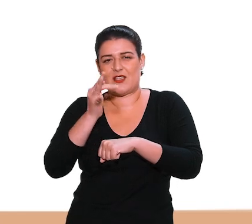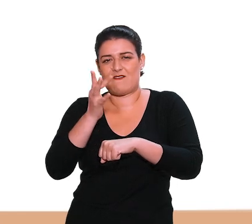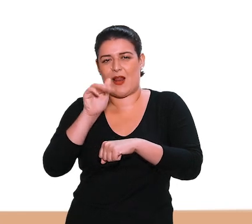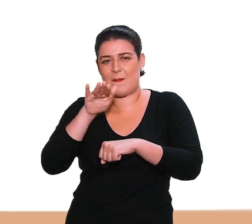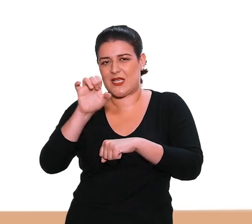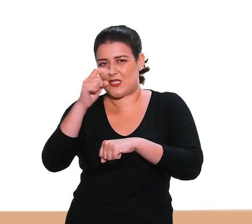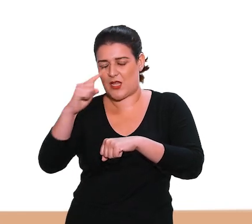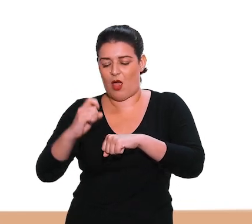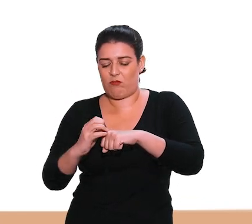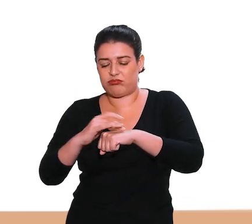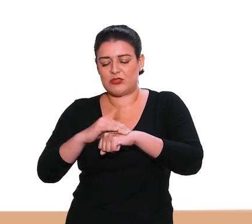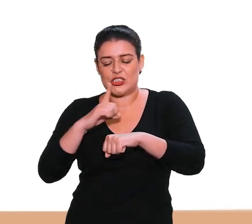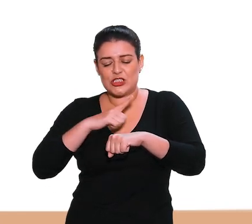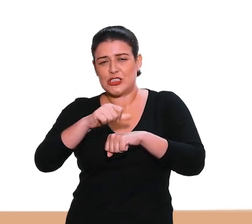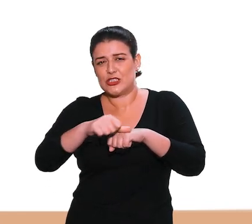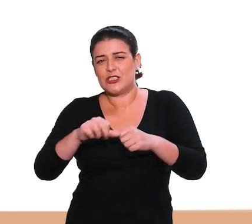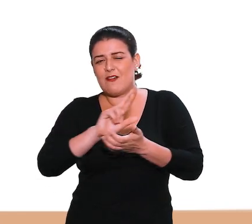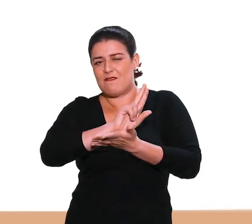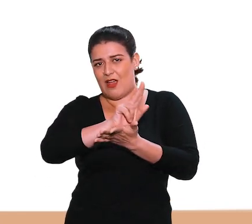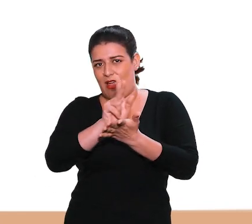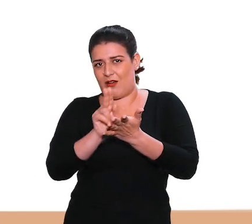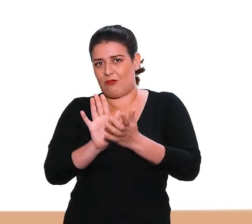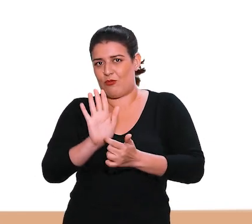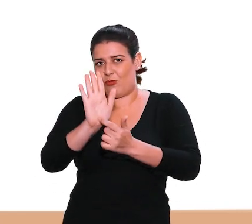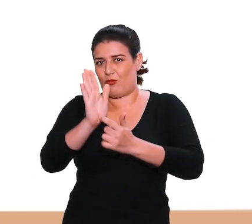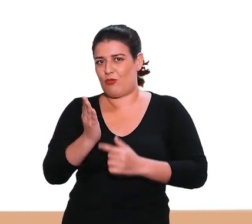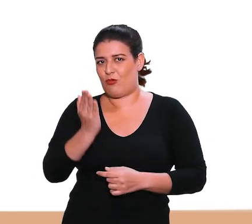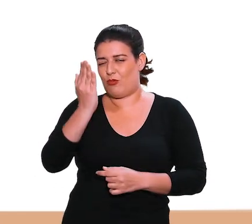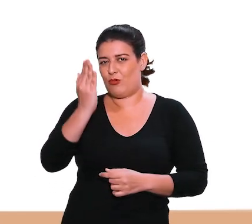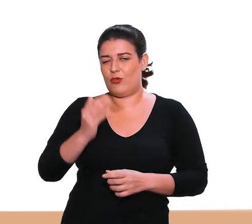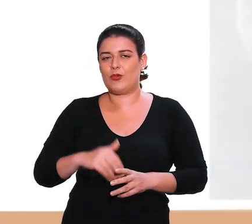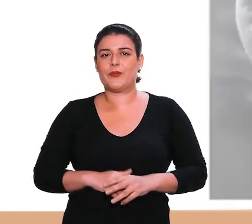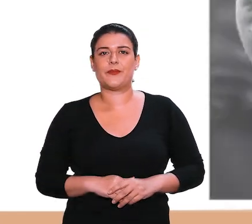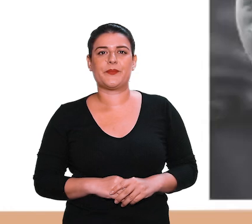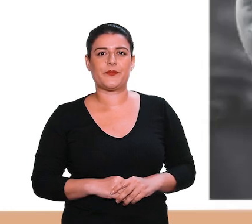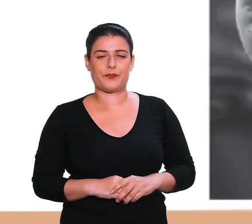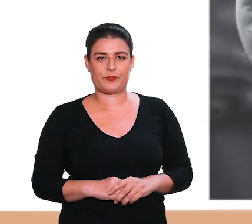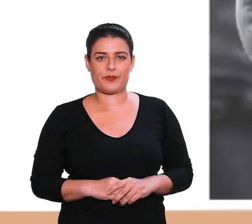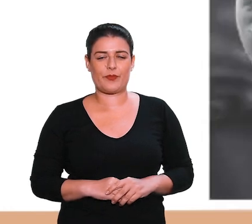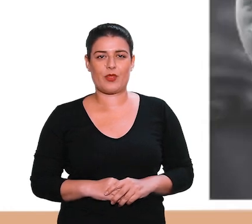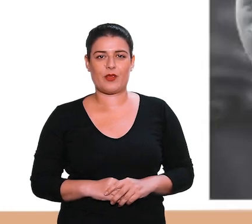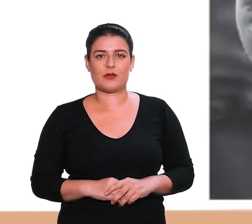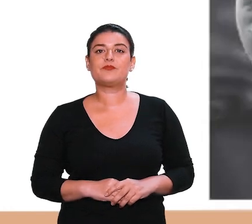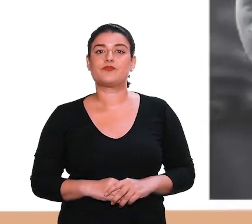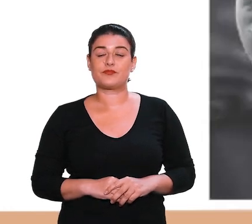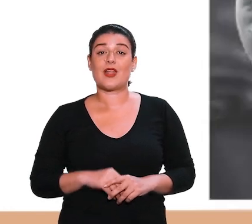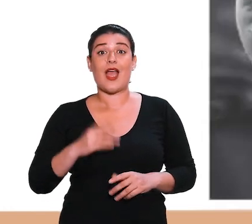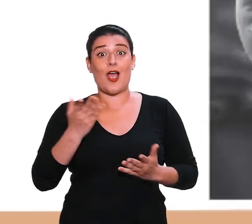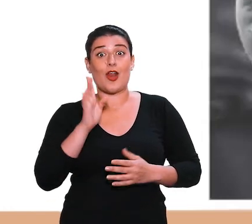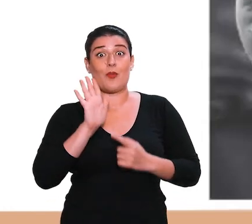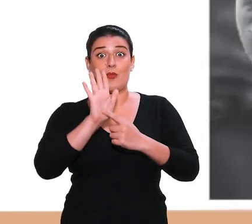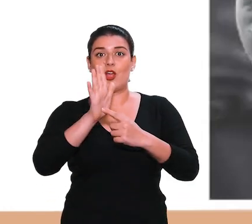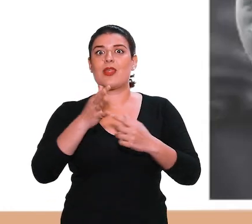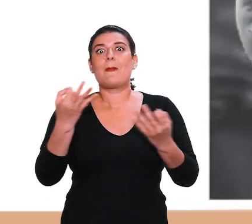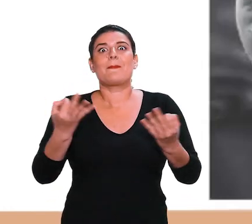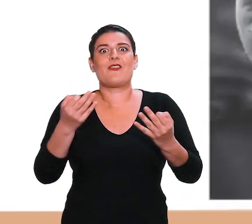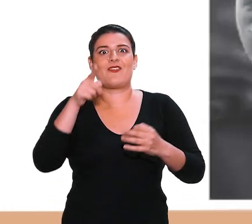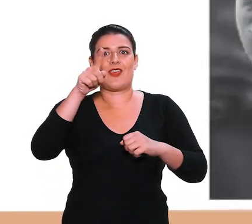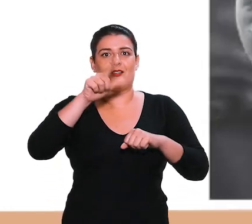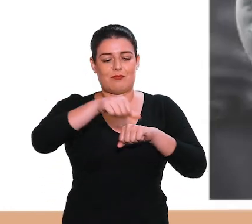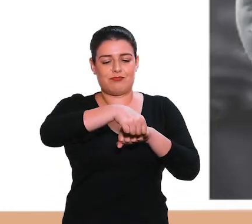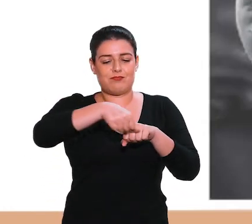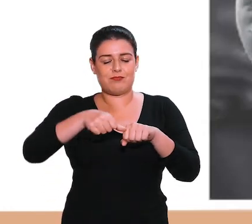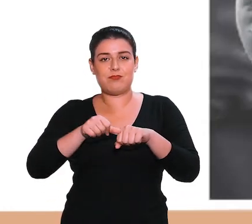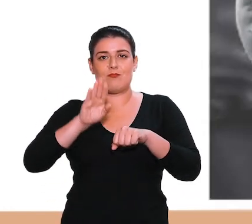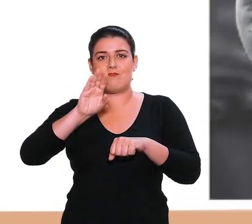Olha aí quantas cicatrizes nós podemos ter em fases diferentes. E esse seria o ideal. A cicatriz tem formato